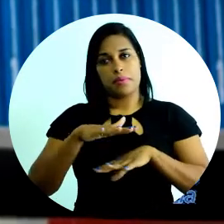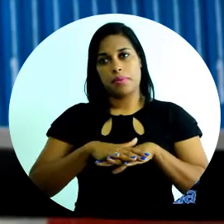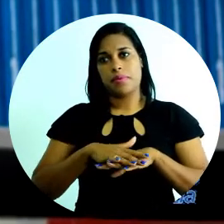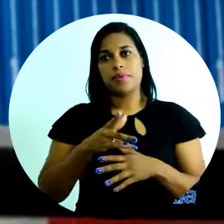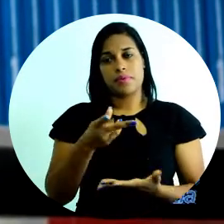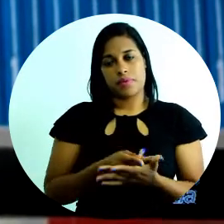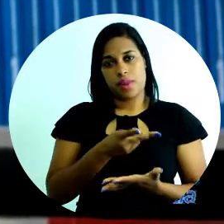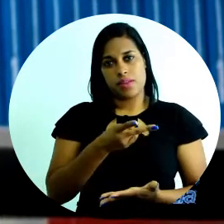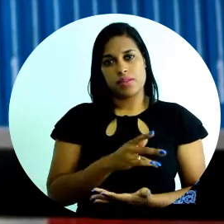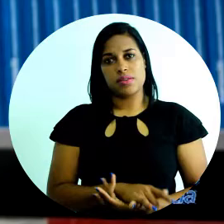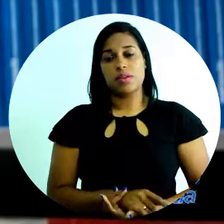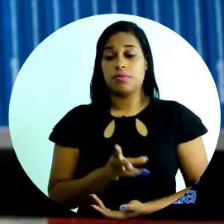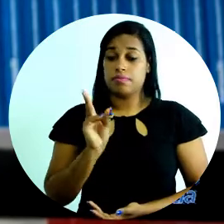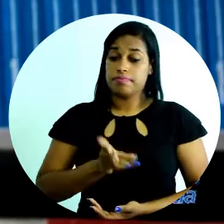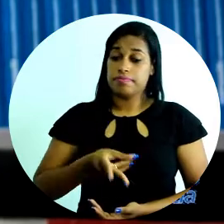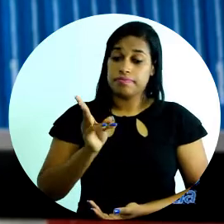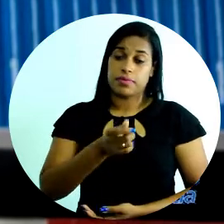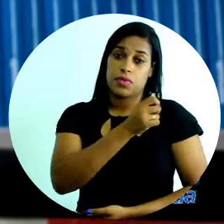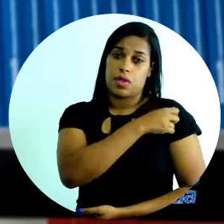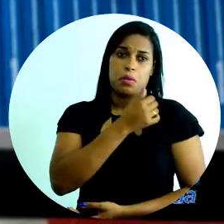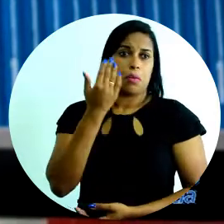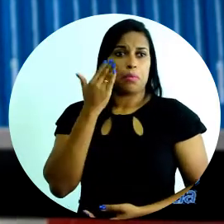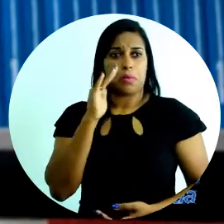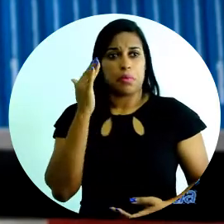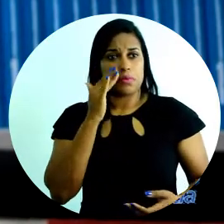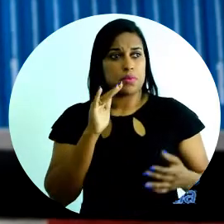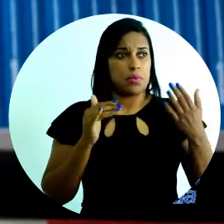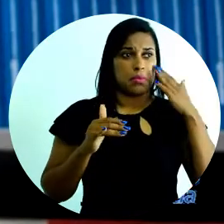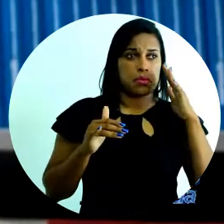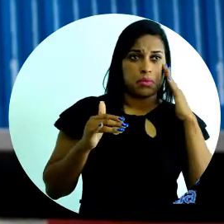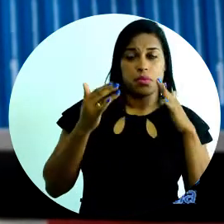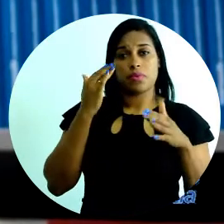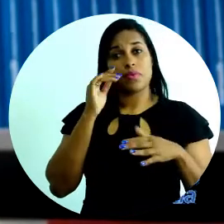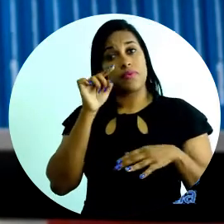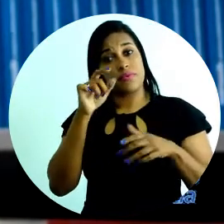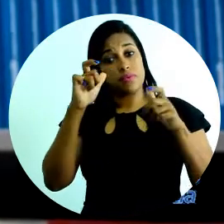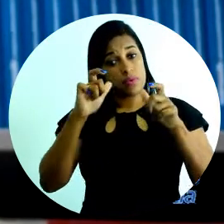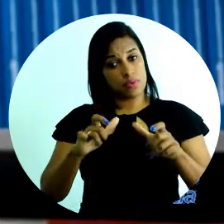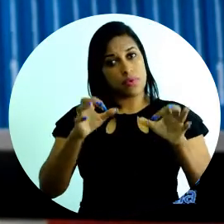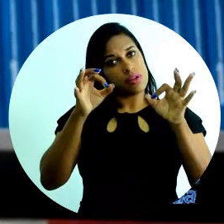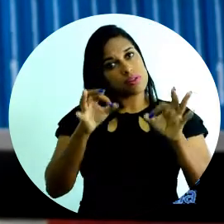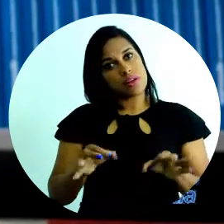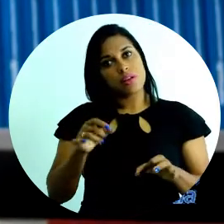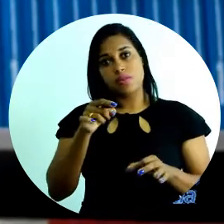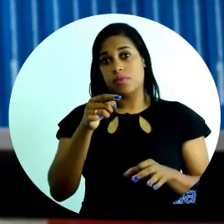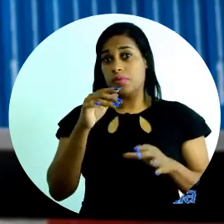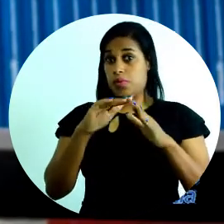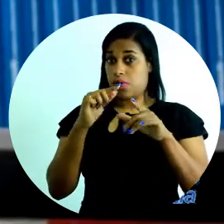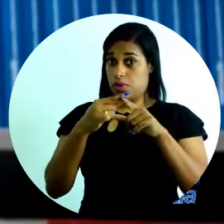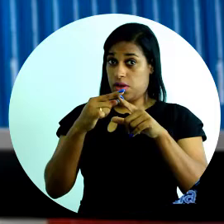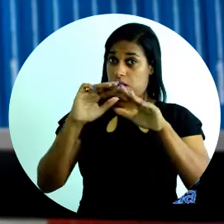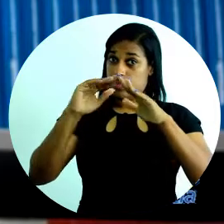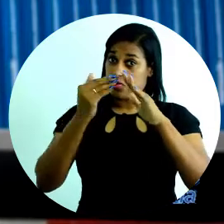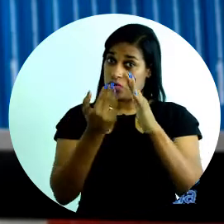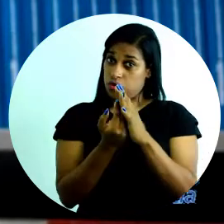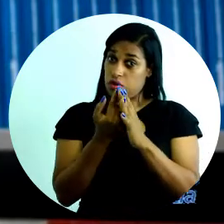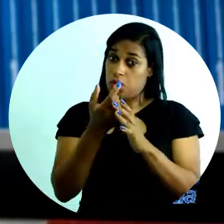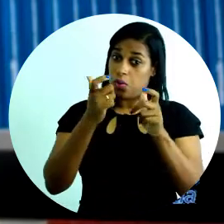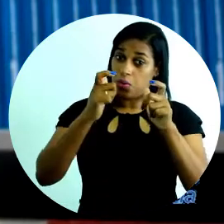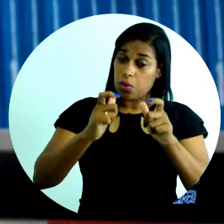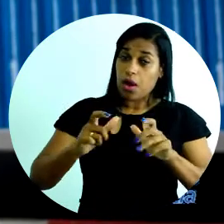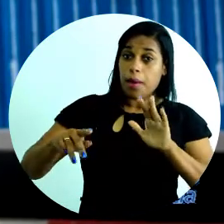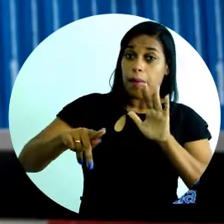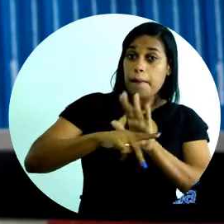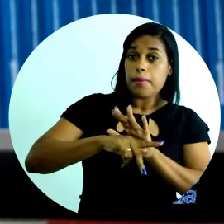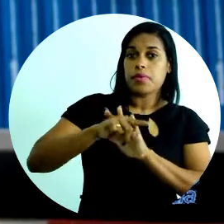porquê, mas acontece. Então, toda vez que um aluno chega para mim e diz: eu não sei isso, eu não sei aquilo, eu digo: você está no local certo. Porque a escola é o